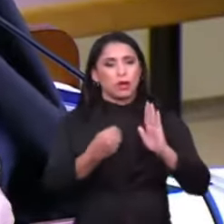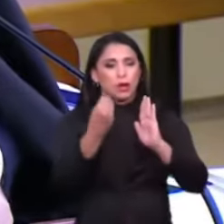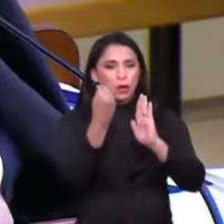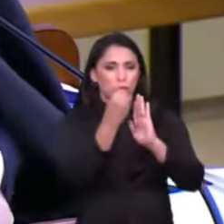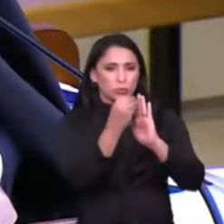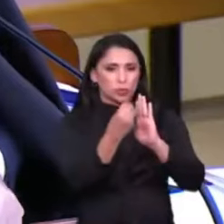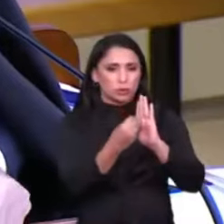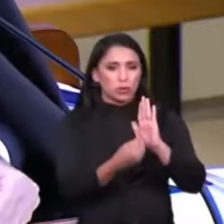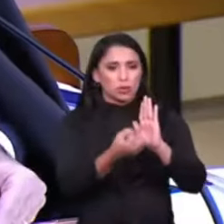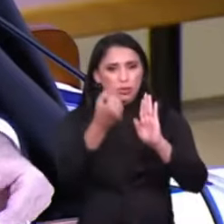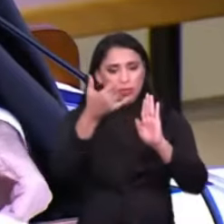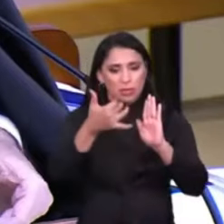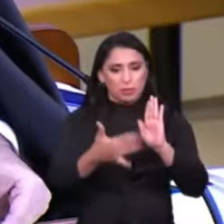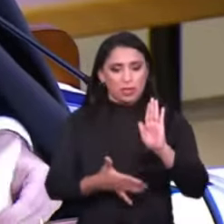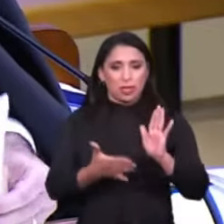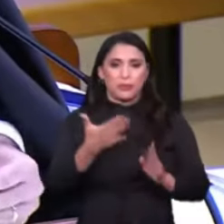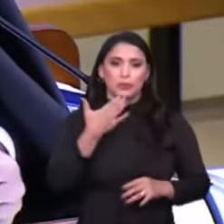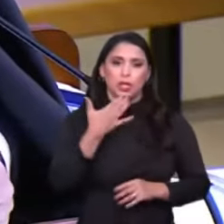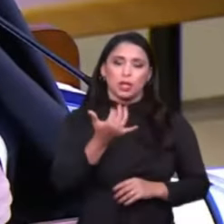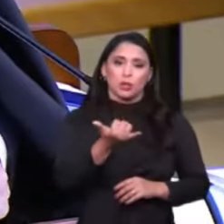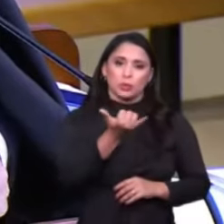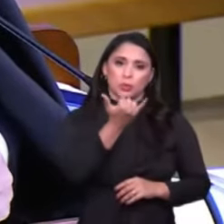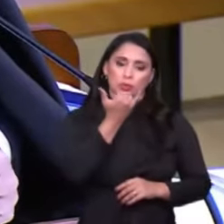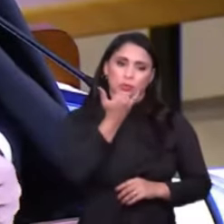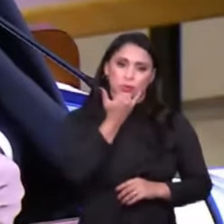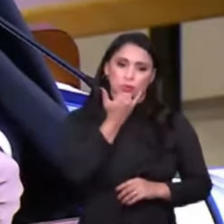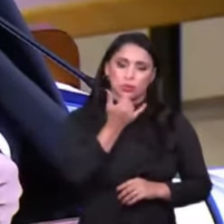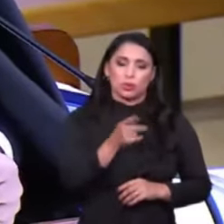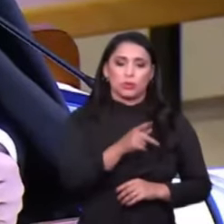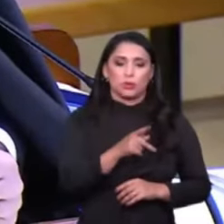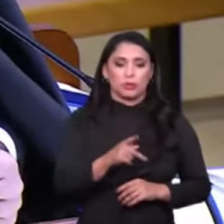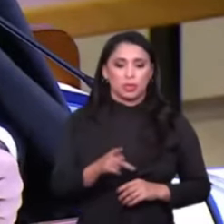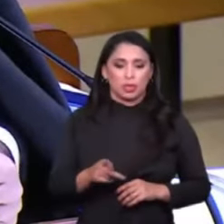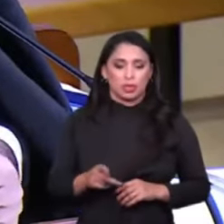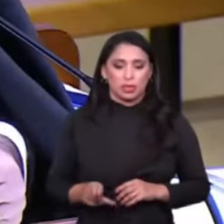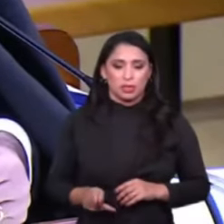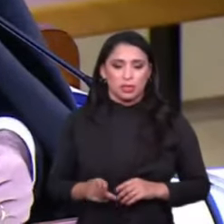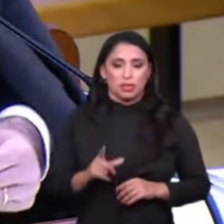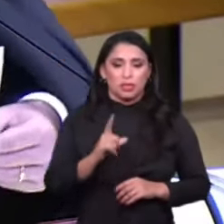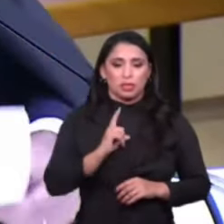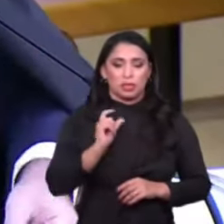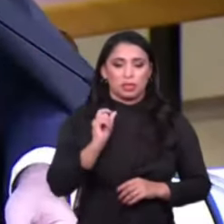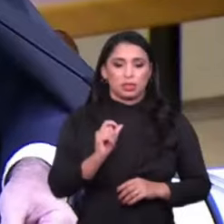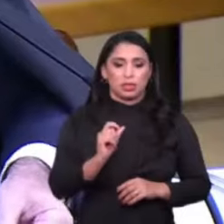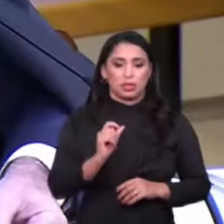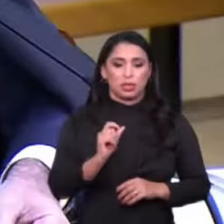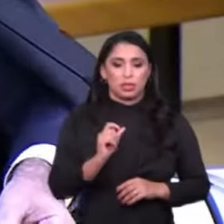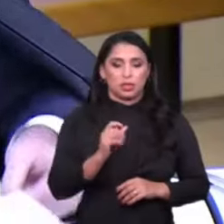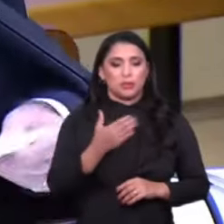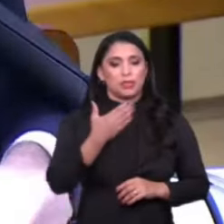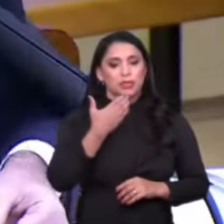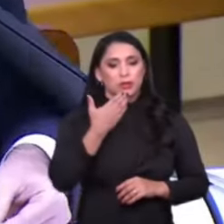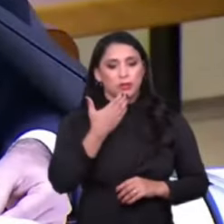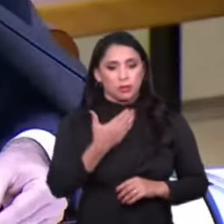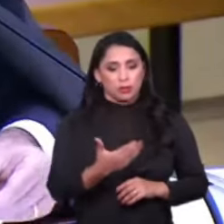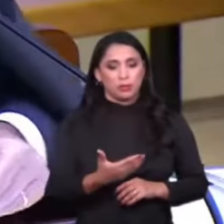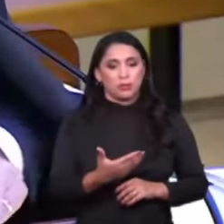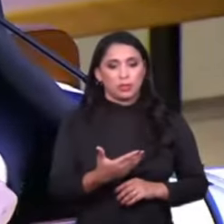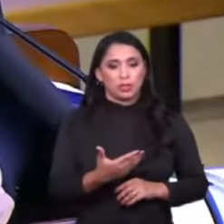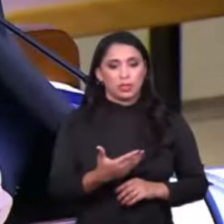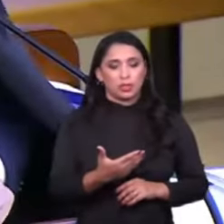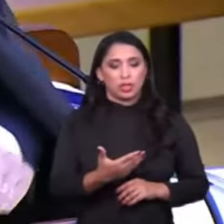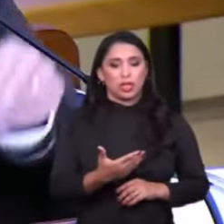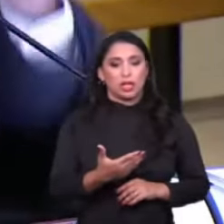Com a devida vênia, Vossa Excelência, e me valendo para pedir vênia, Vossa Excelência, de Vossa